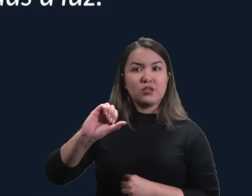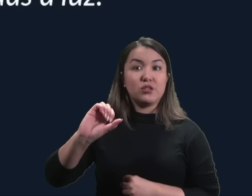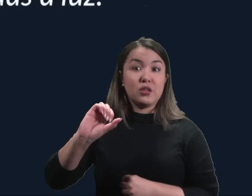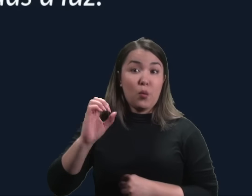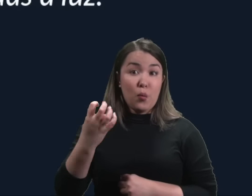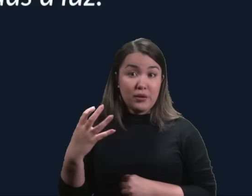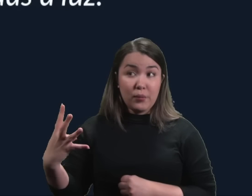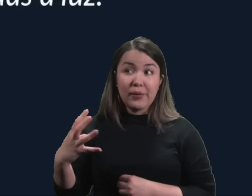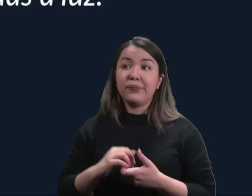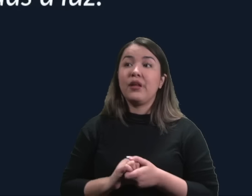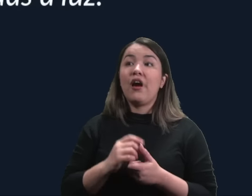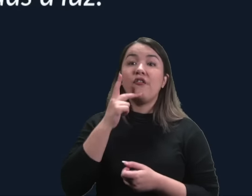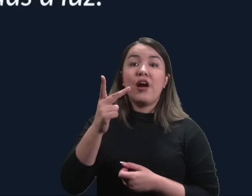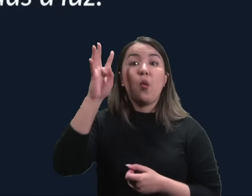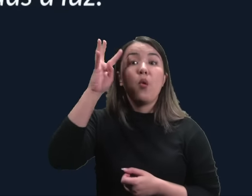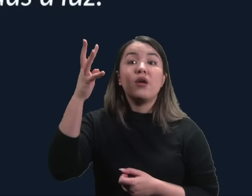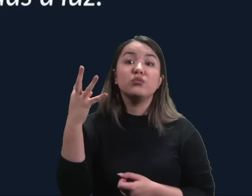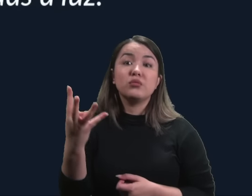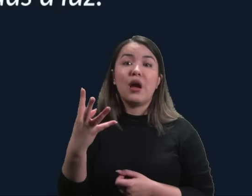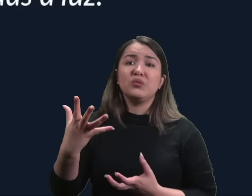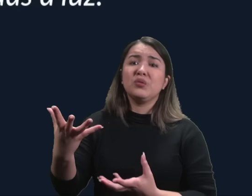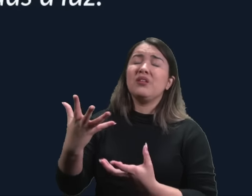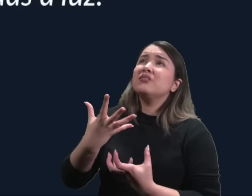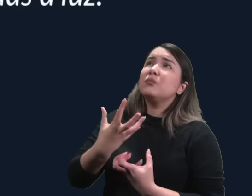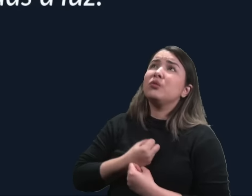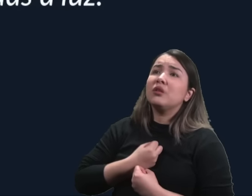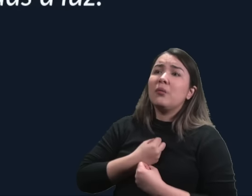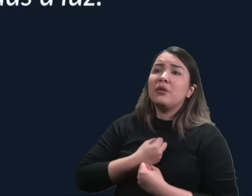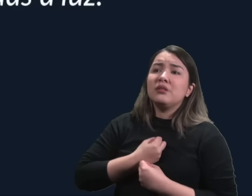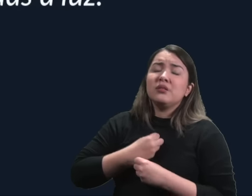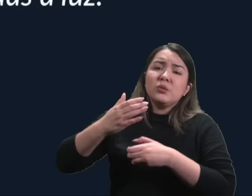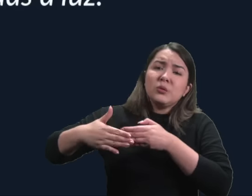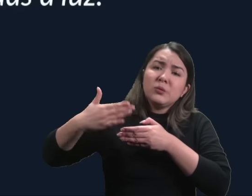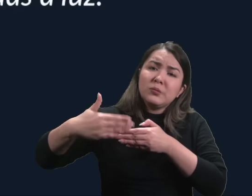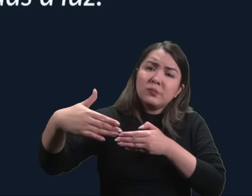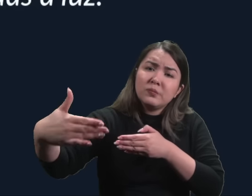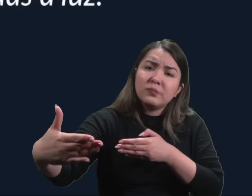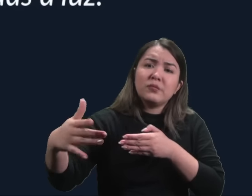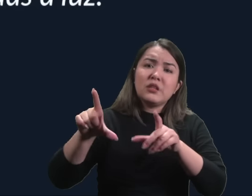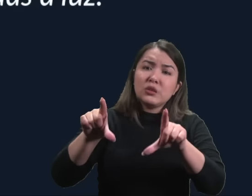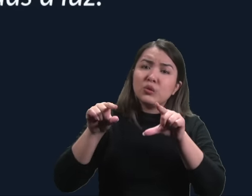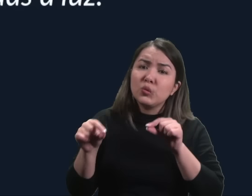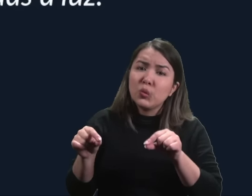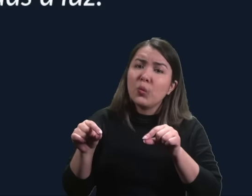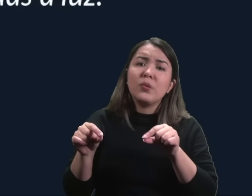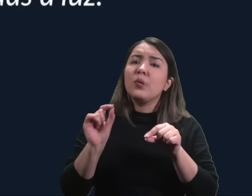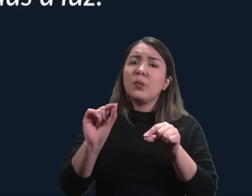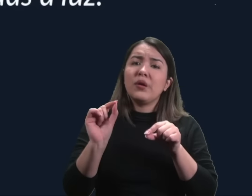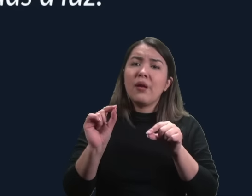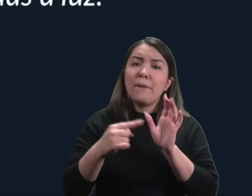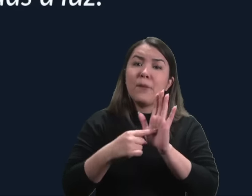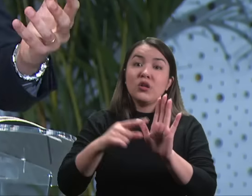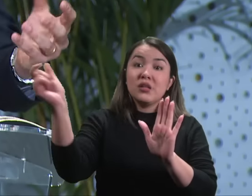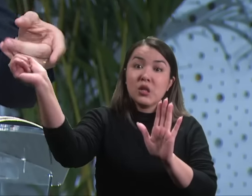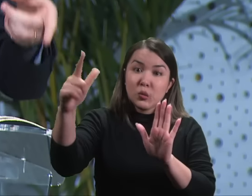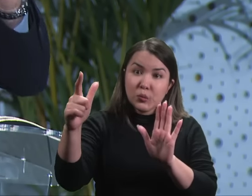desapontamento as longas escondidas verdades concernentes A Lei e o Santuário foram descobertas e trazidas à